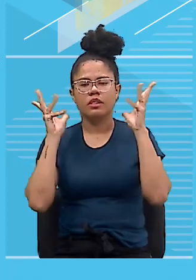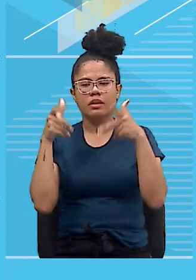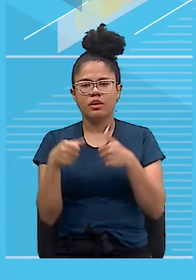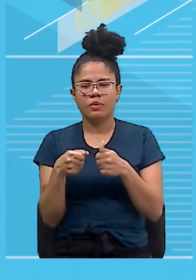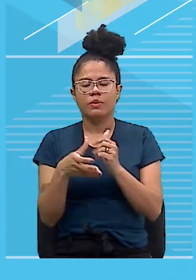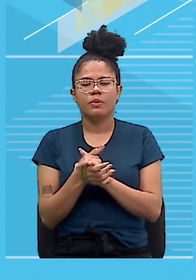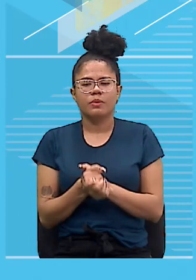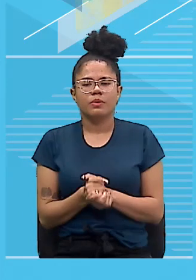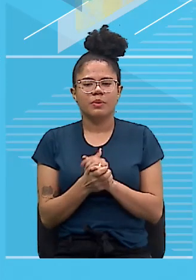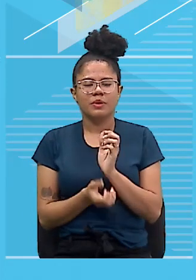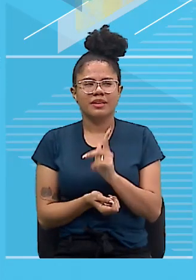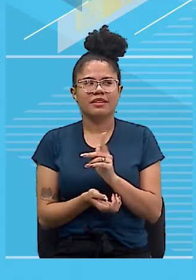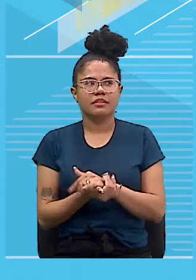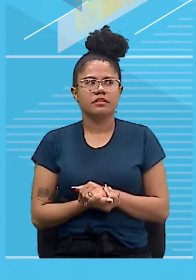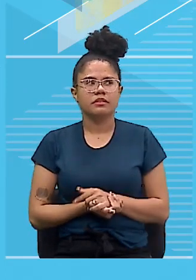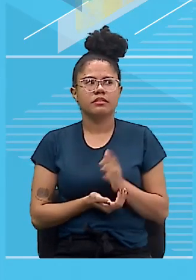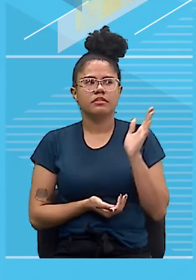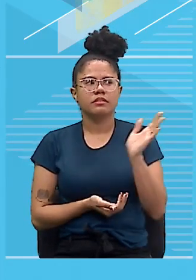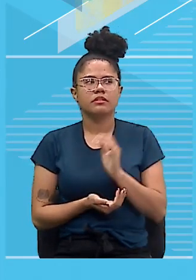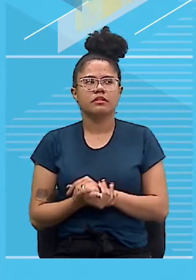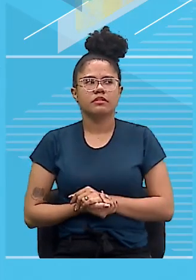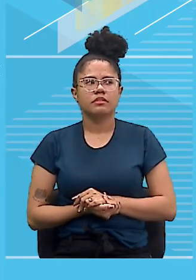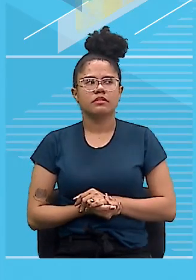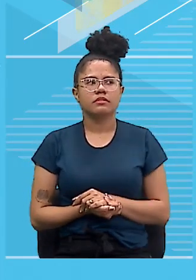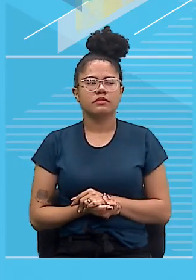boa bocó haram